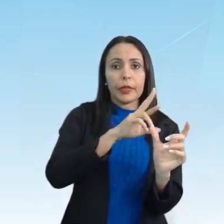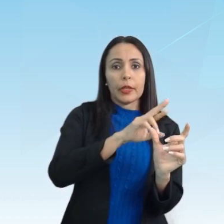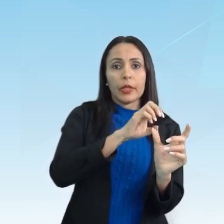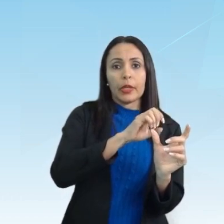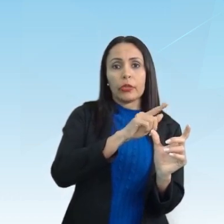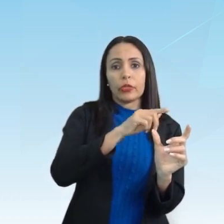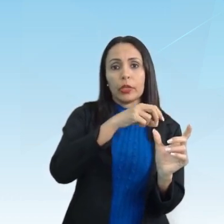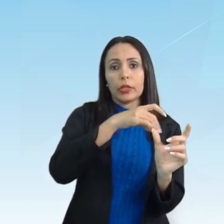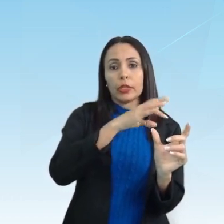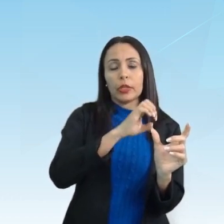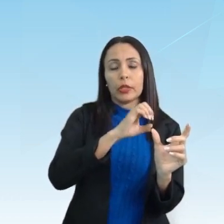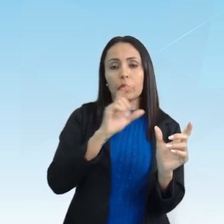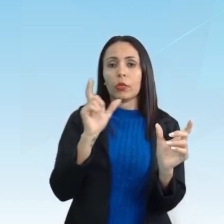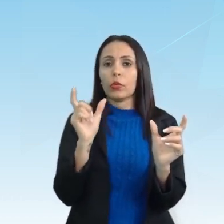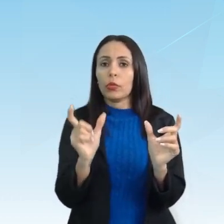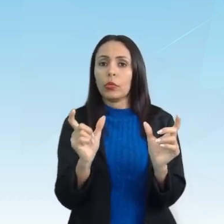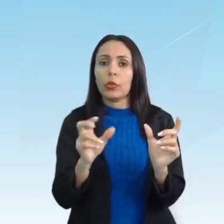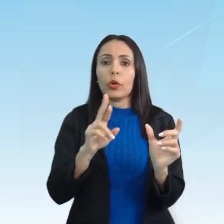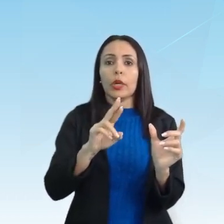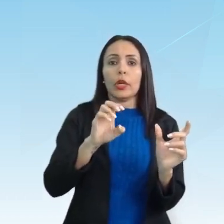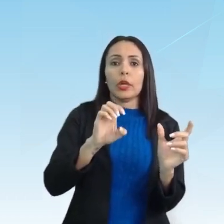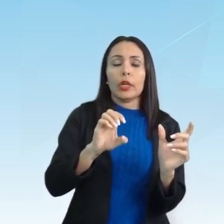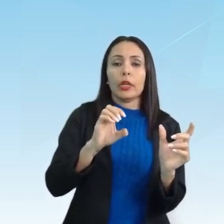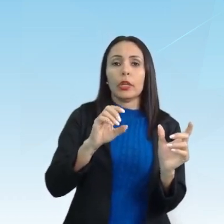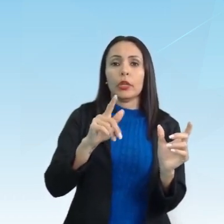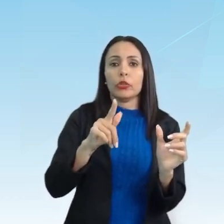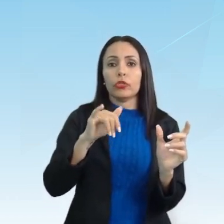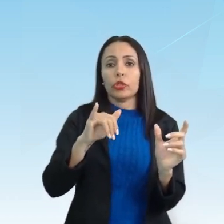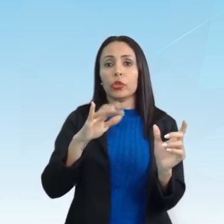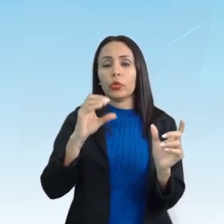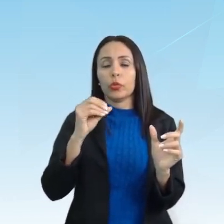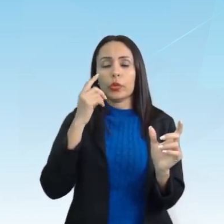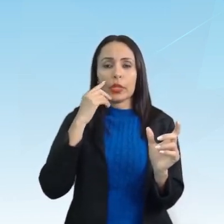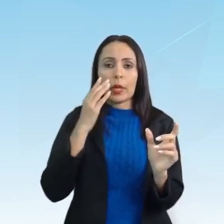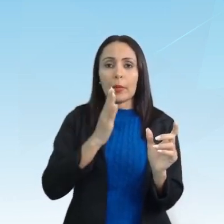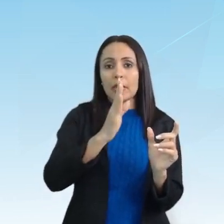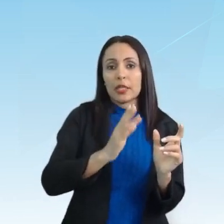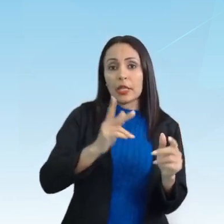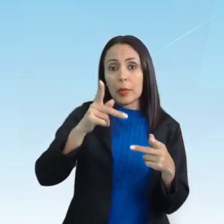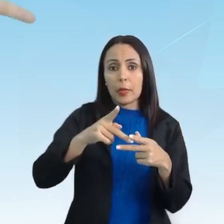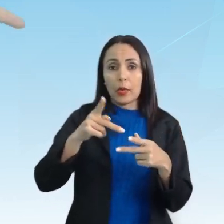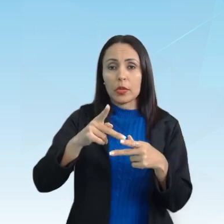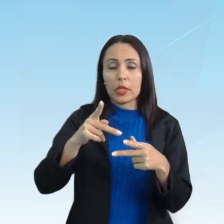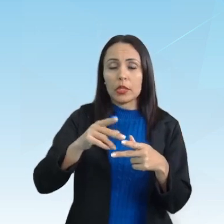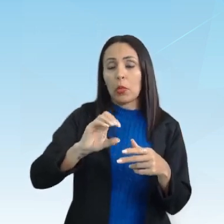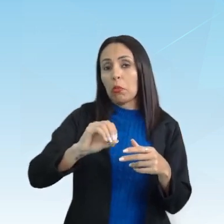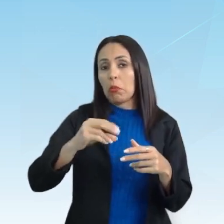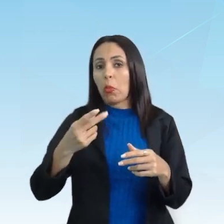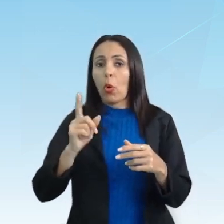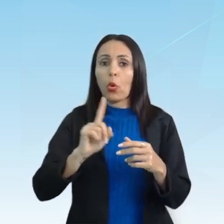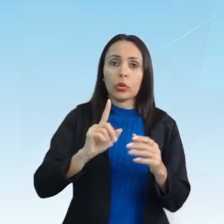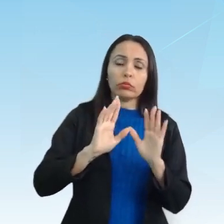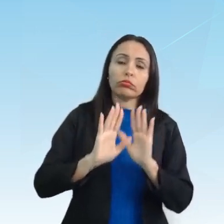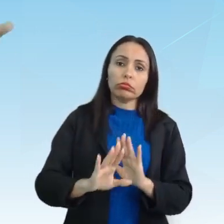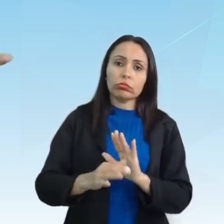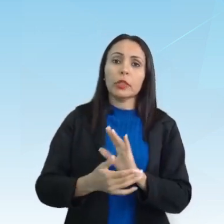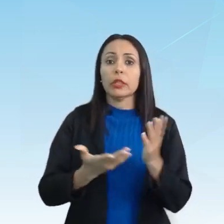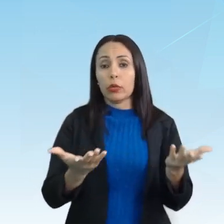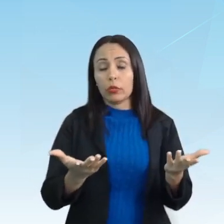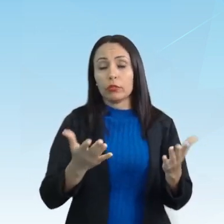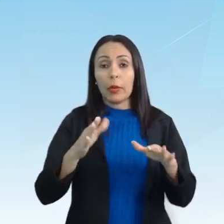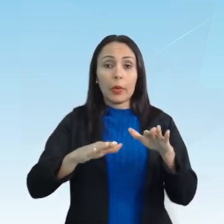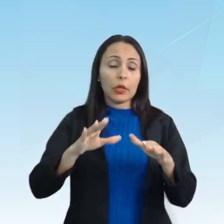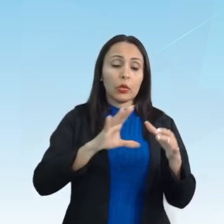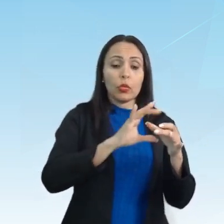com o termo regido e a presença ou não da preposição. A relação, ser direto ou indireto, é o contexto,